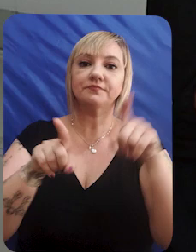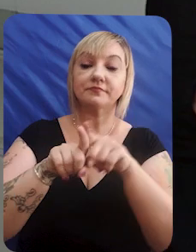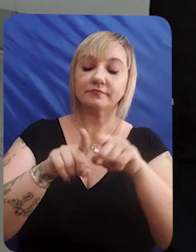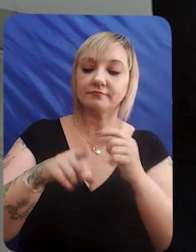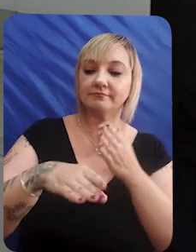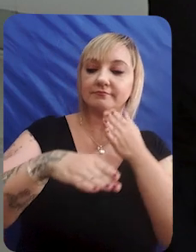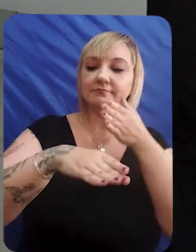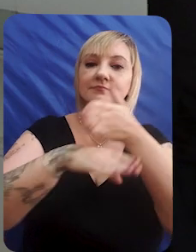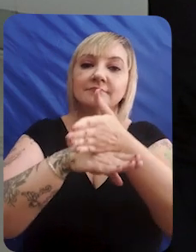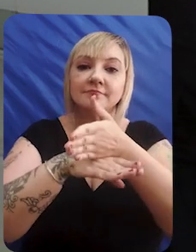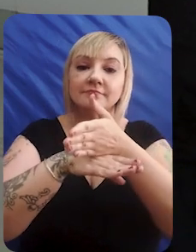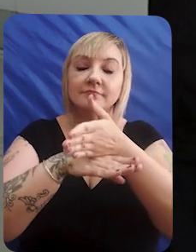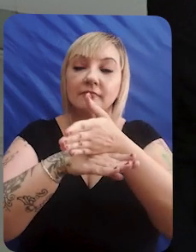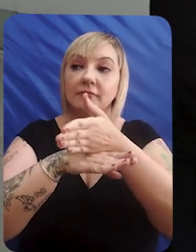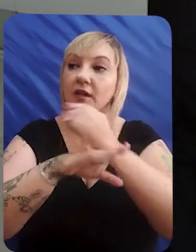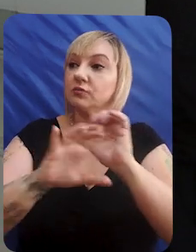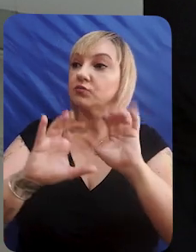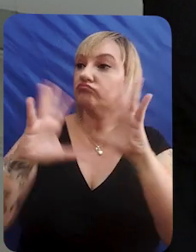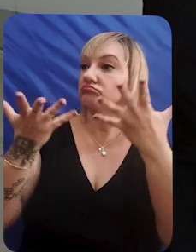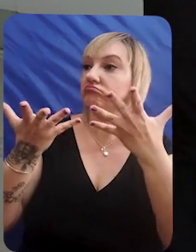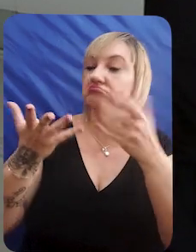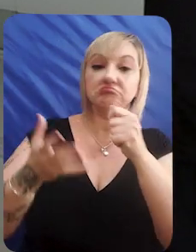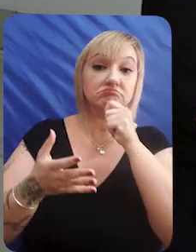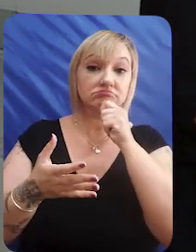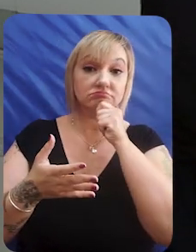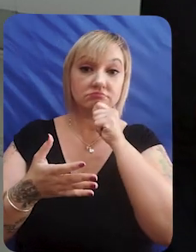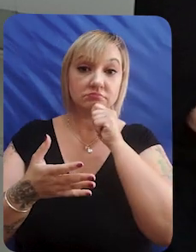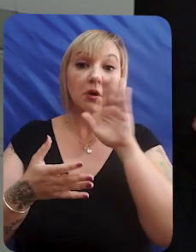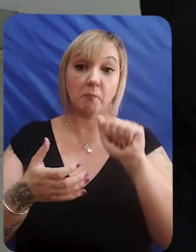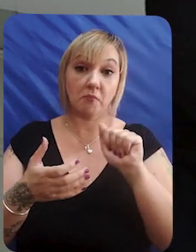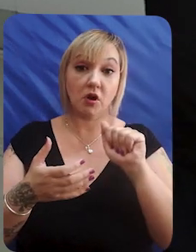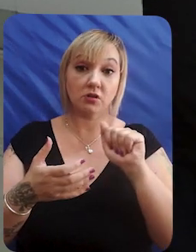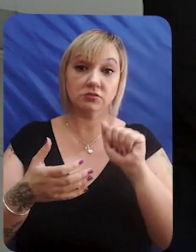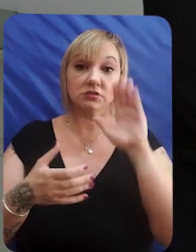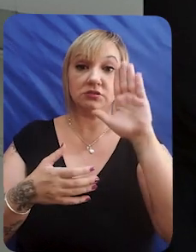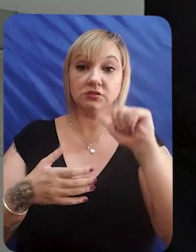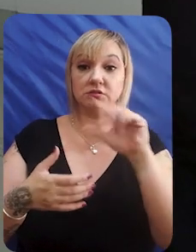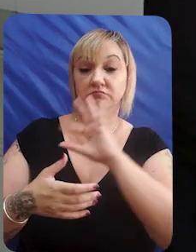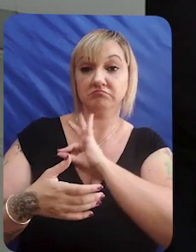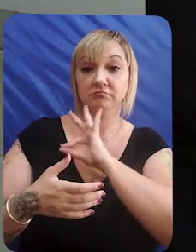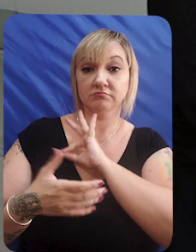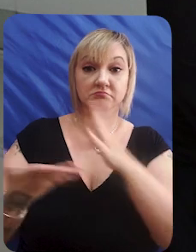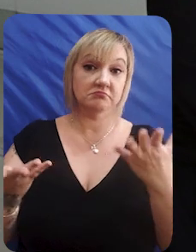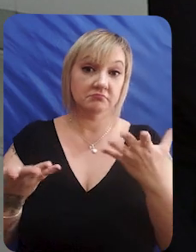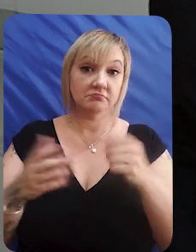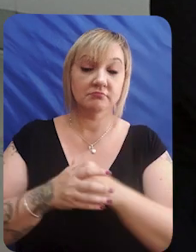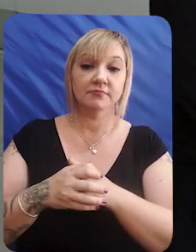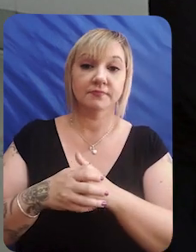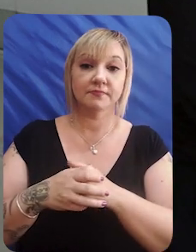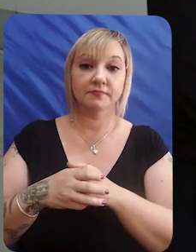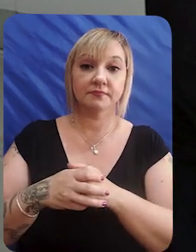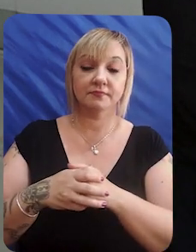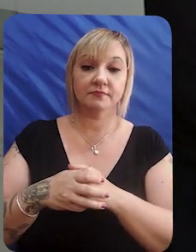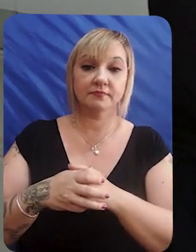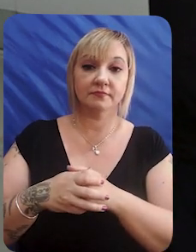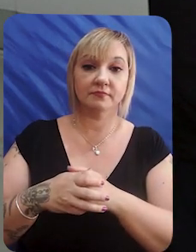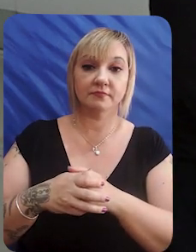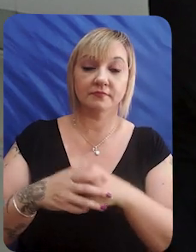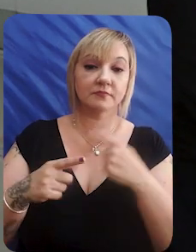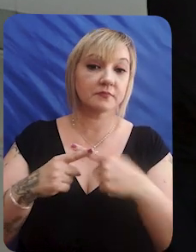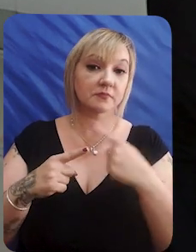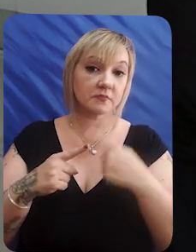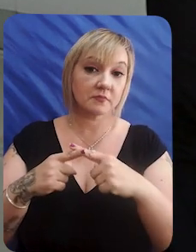eu chegar, por exemplo, num show e não tiver, eu posso acionar os órgãos. Porque não tem